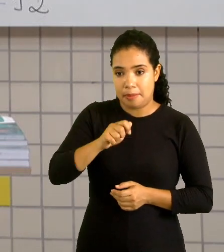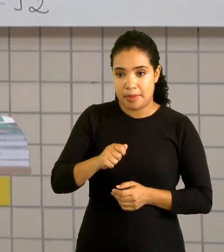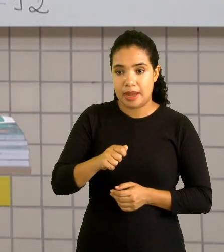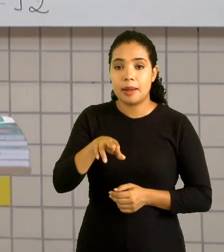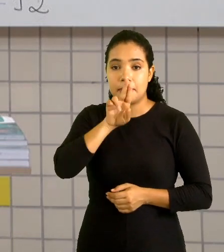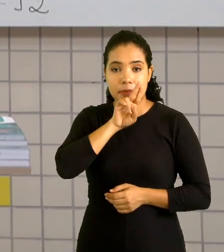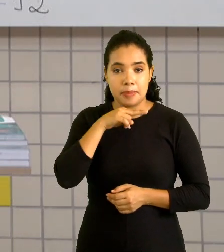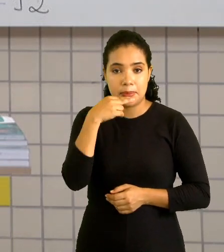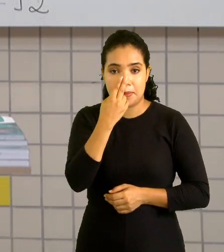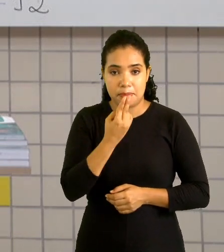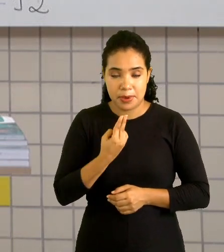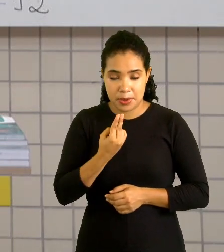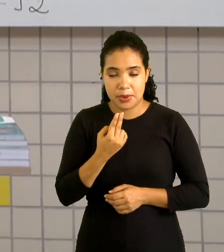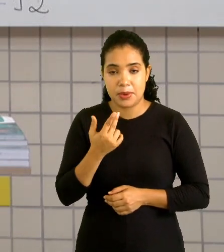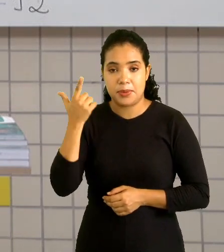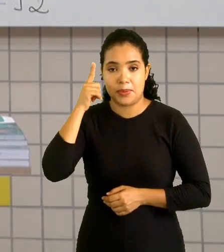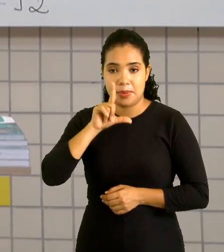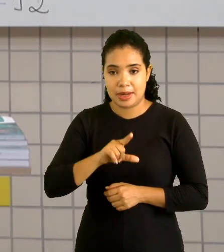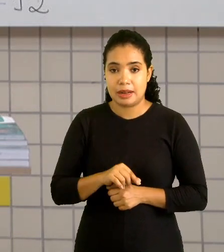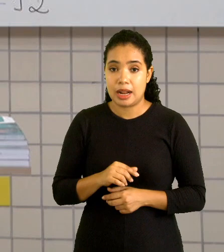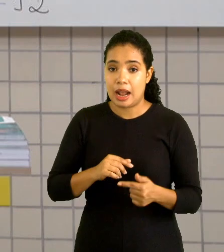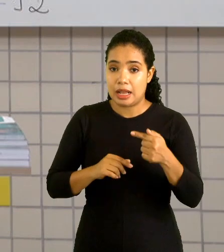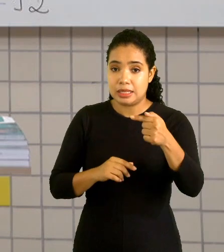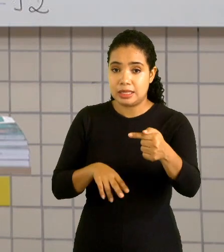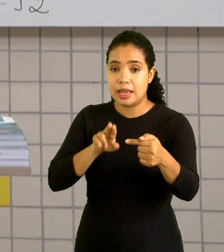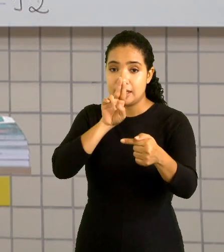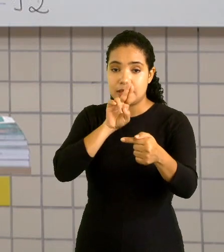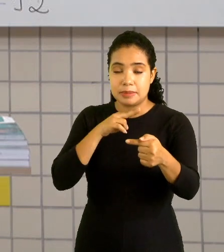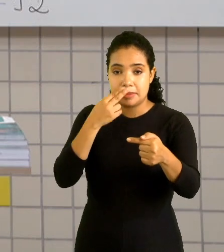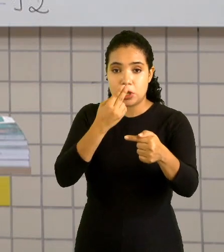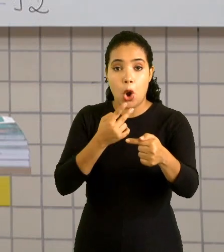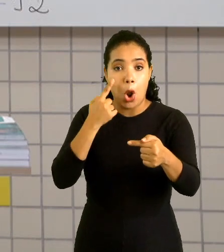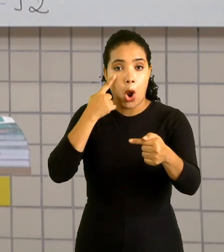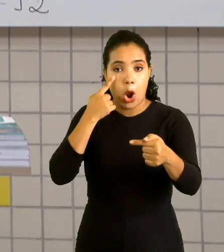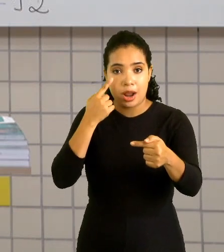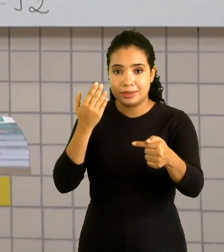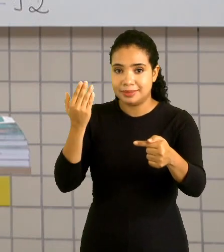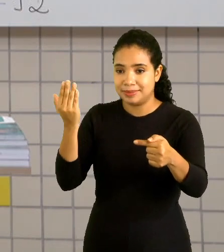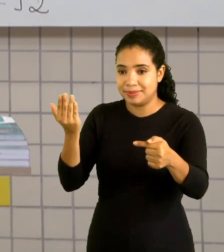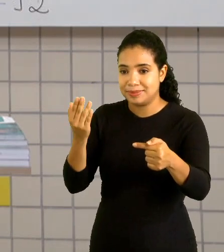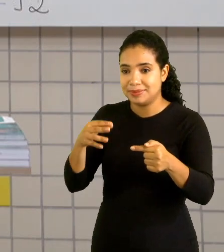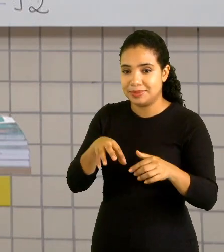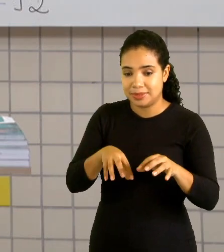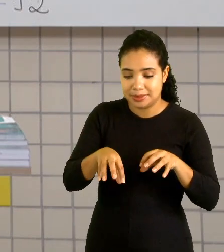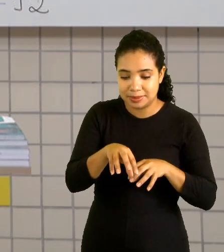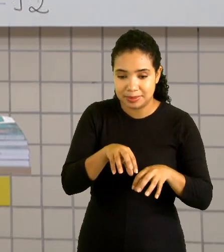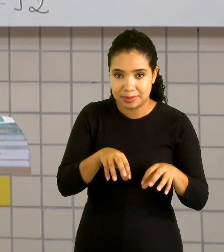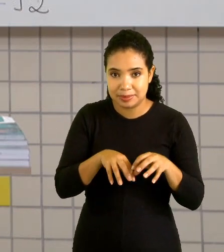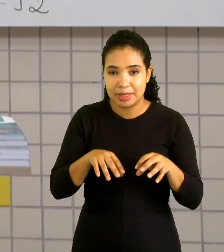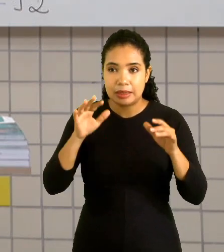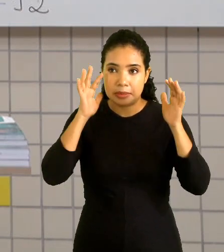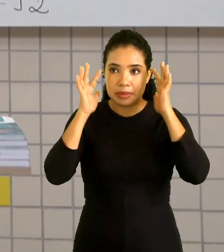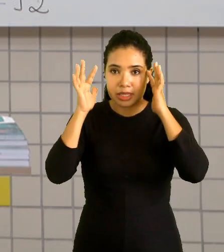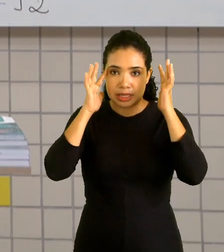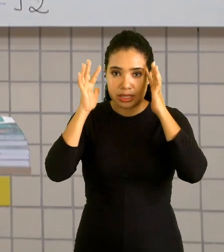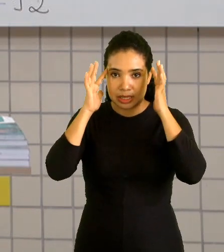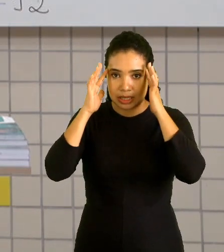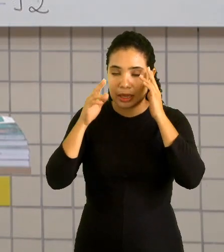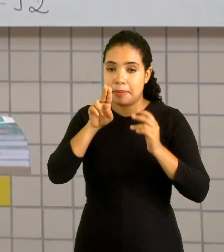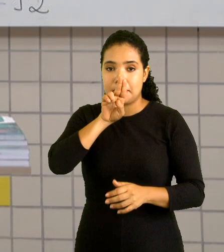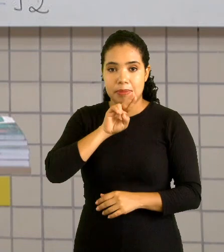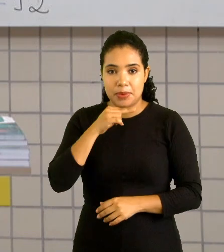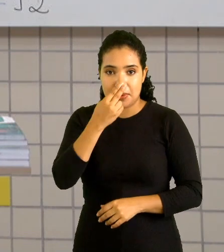picolé. A Pepa ganhou 7 picolés. Vamos pegar aqui as nossas tampinhas e imaginar que são